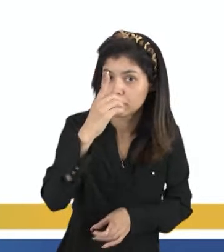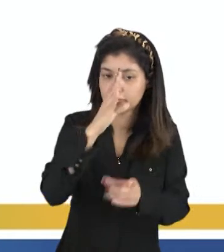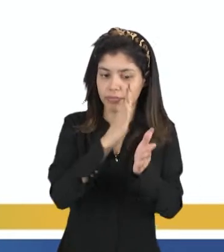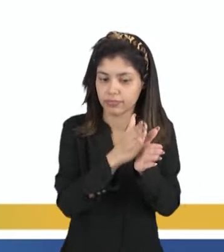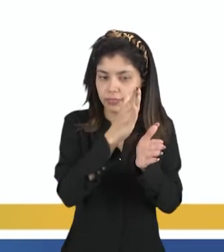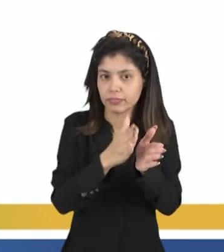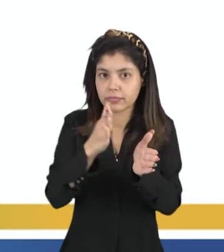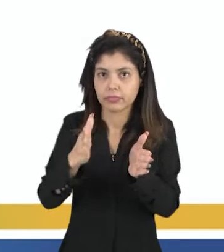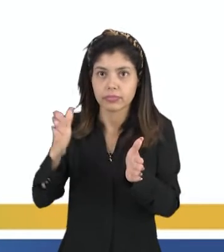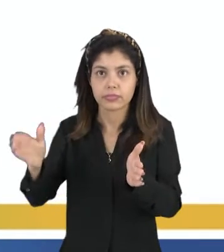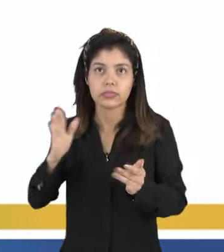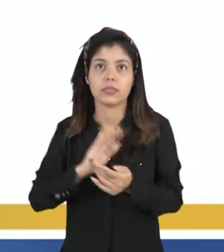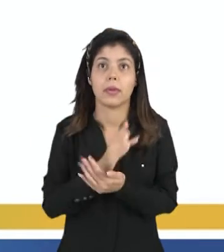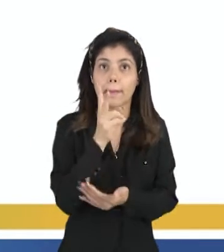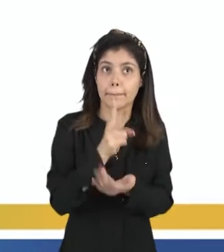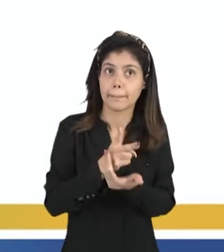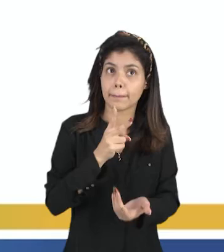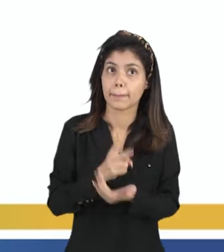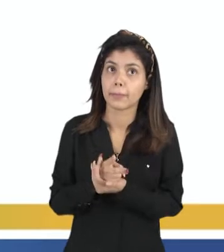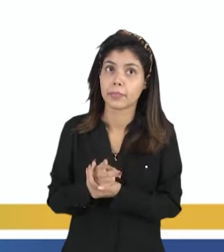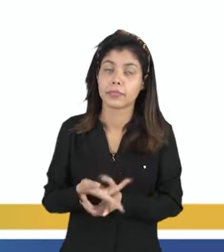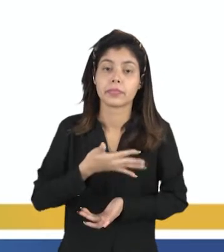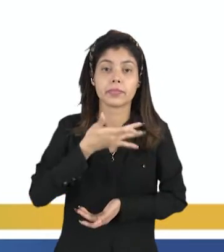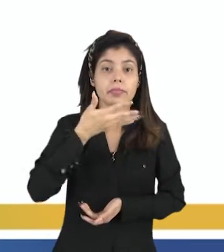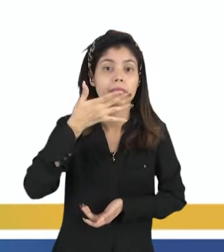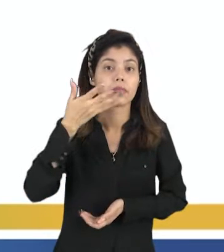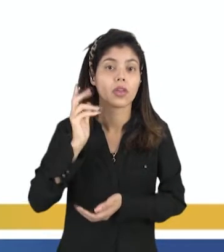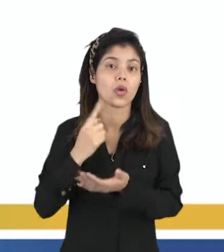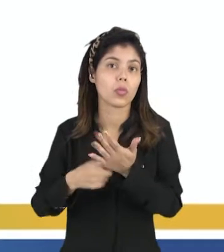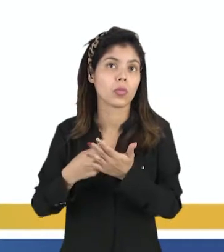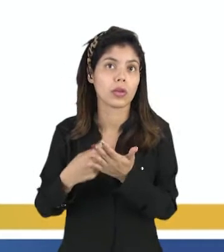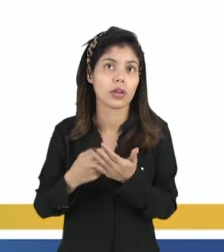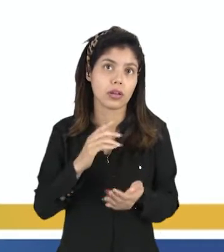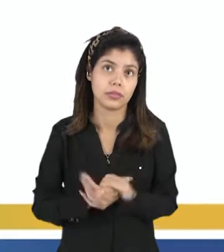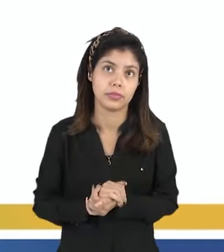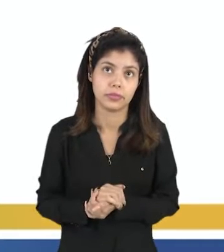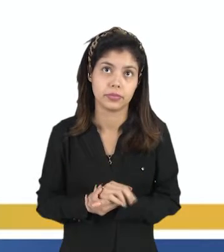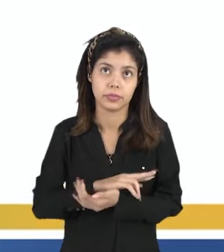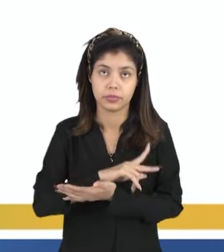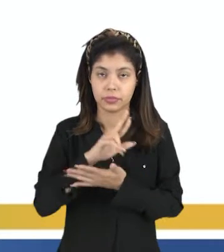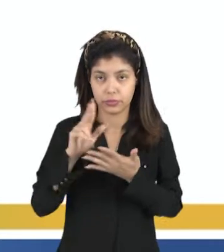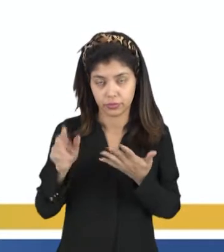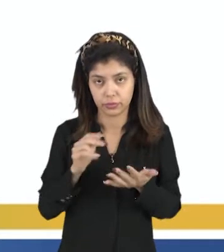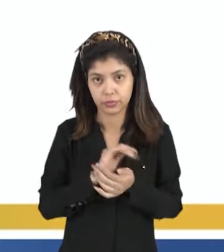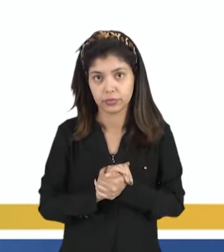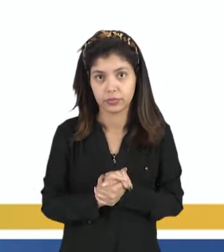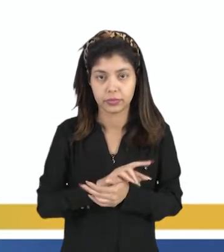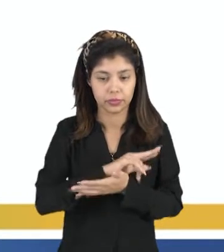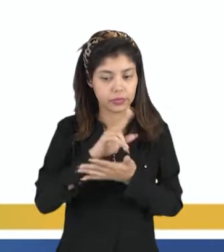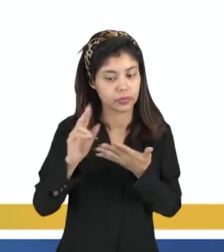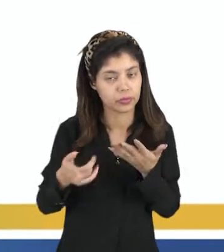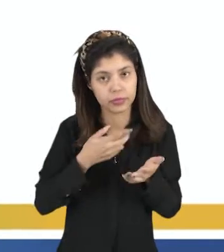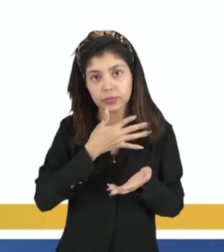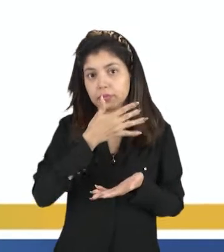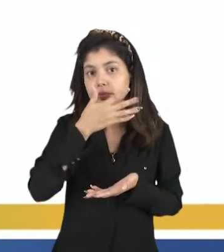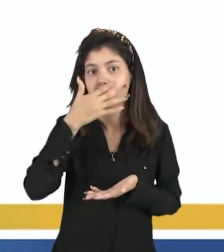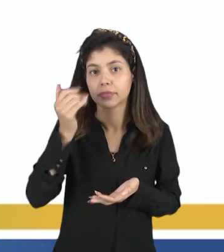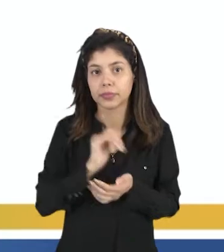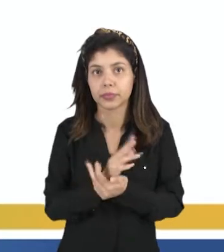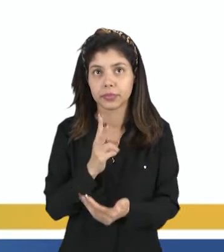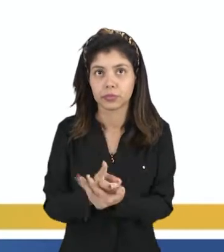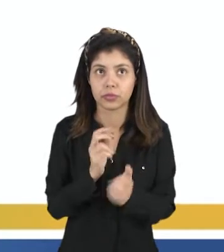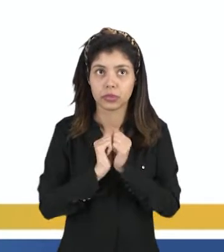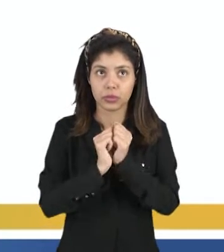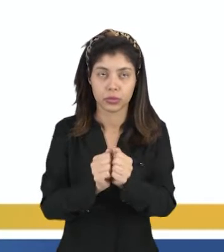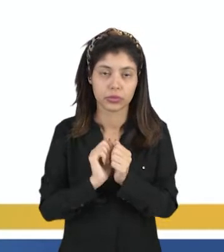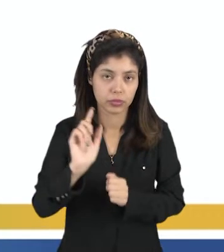cada vez, mesmo que esse odor seja uma combinação, ou seja, tenham vários cheiros ao mesmo